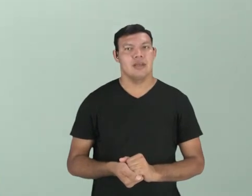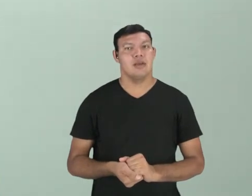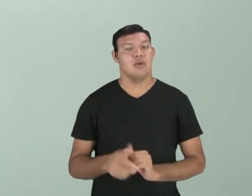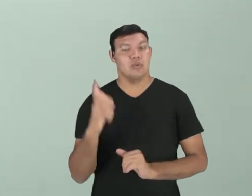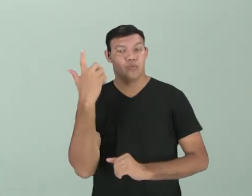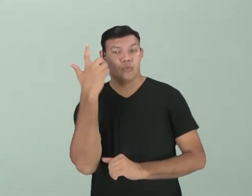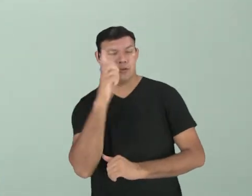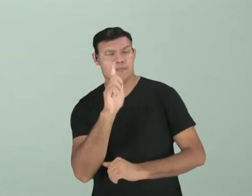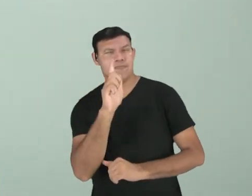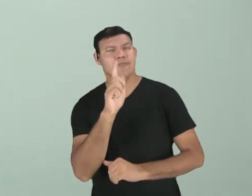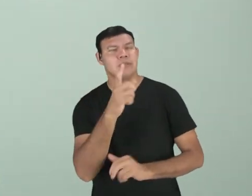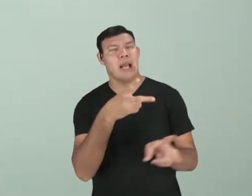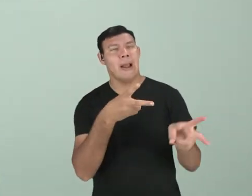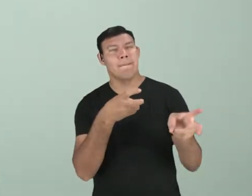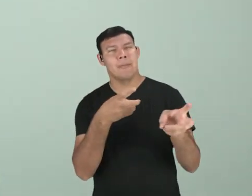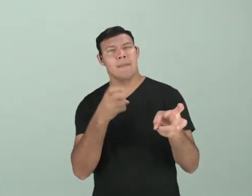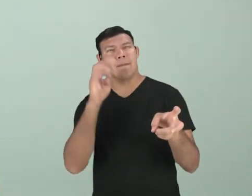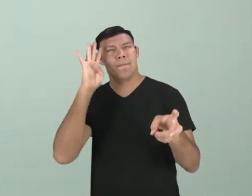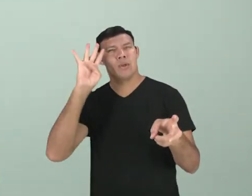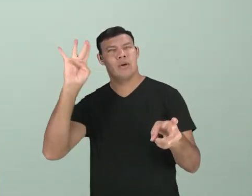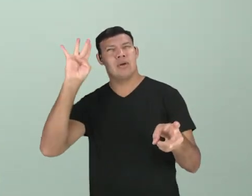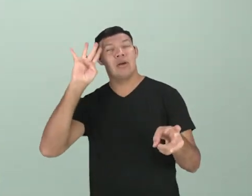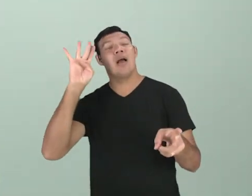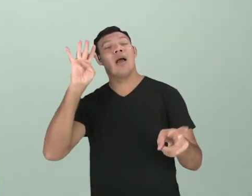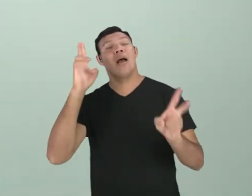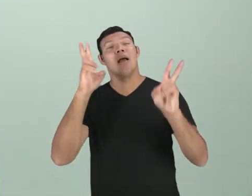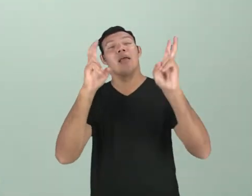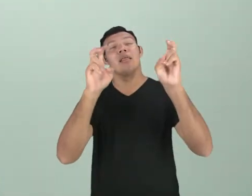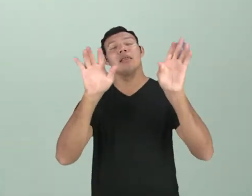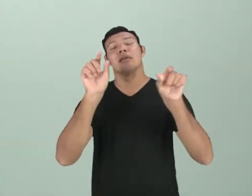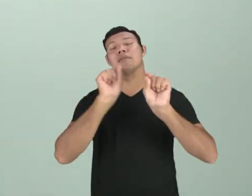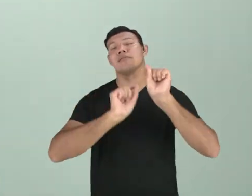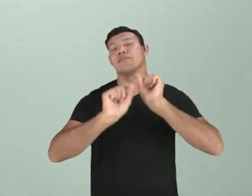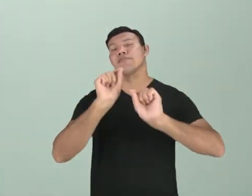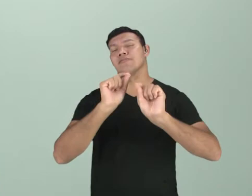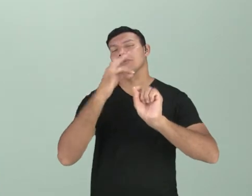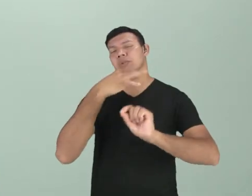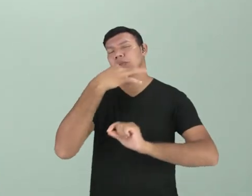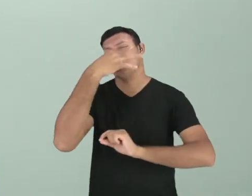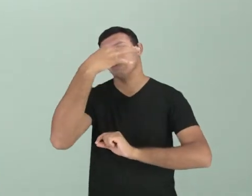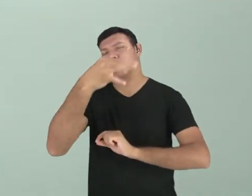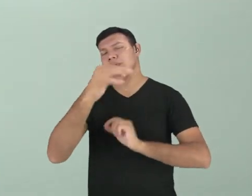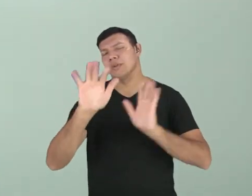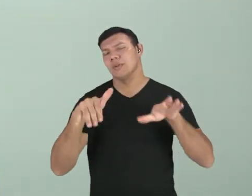consiga visualizar do que você está falando, qual a sua opinião, de